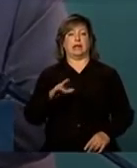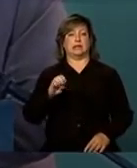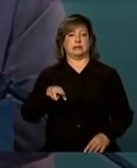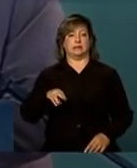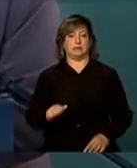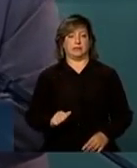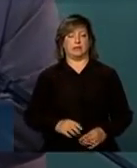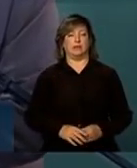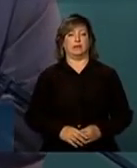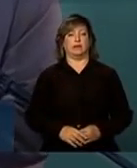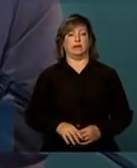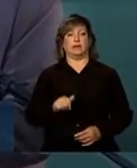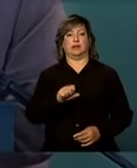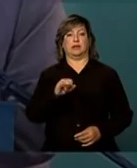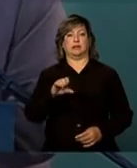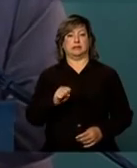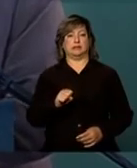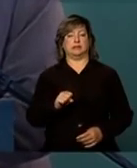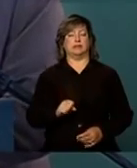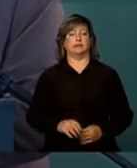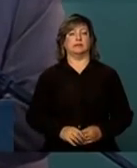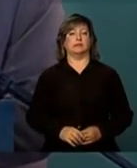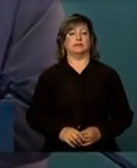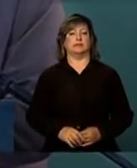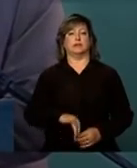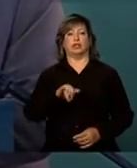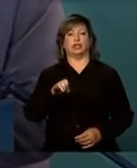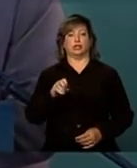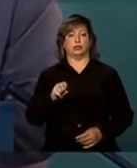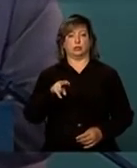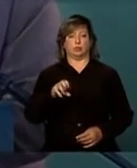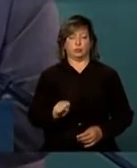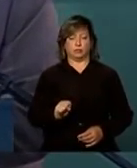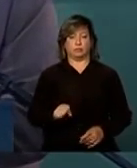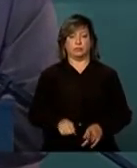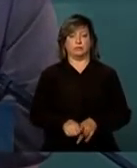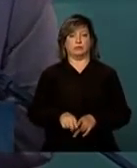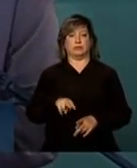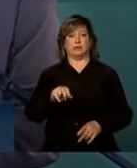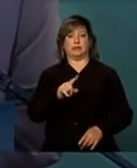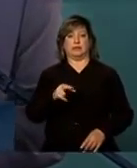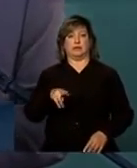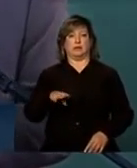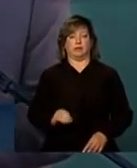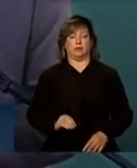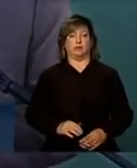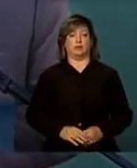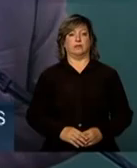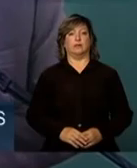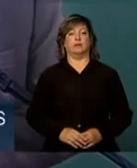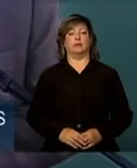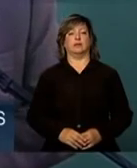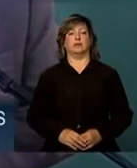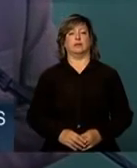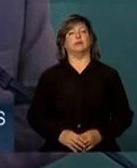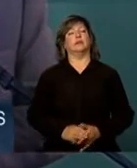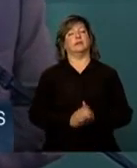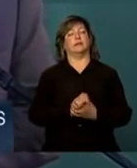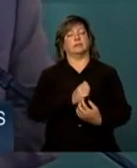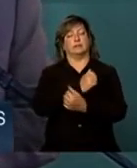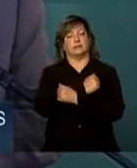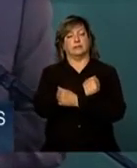Portela, Assis Carvalho, Jesus Rodrigues e Nazareno Fonteles, abraçar